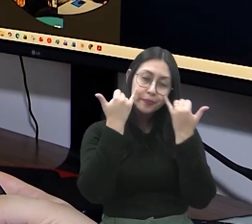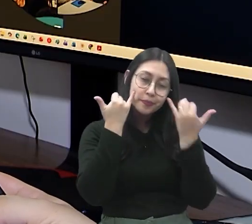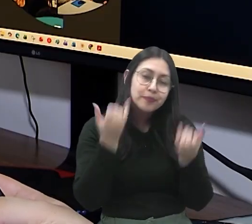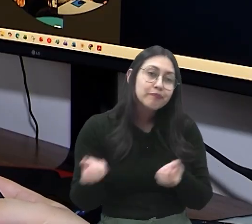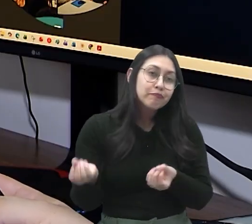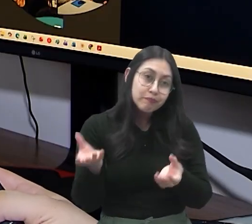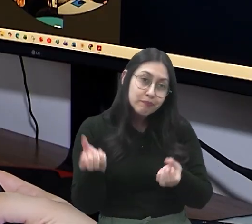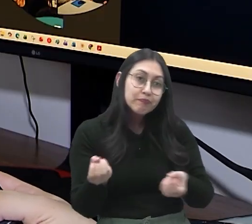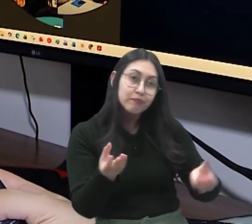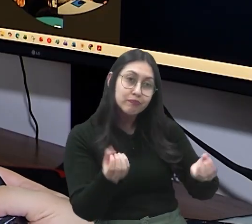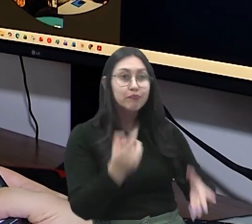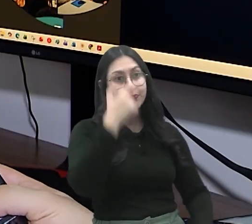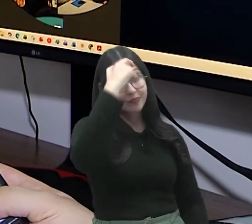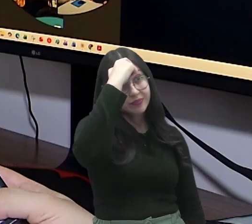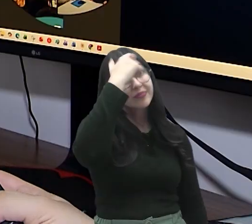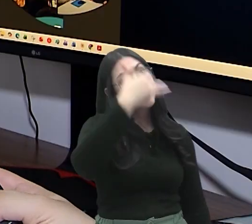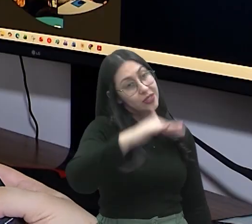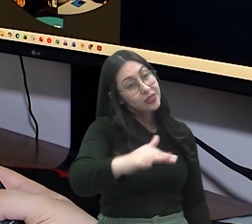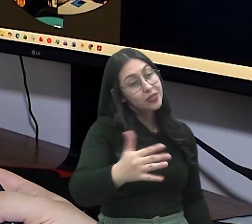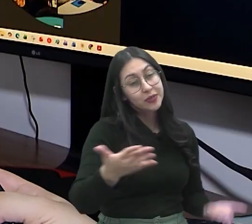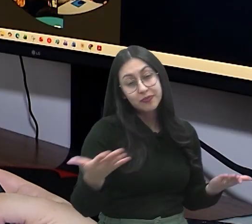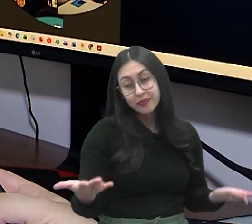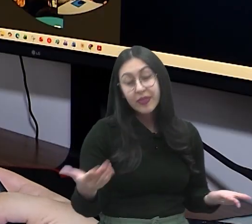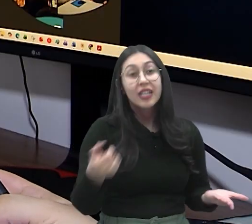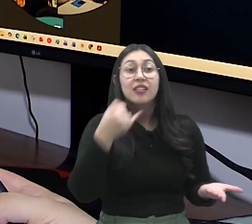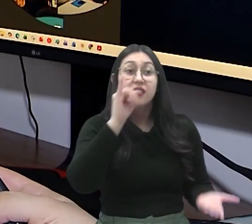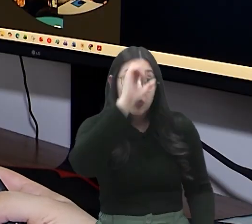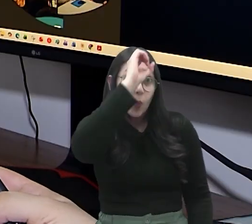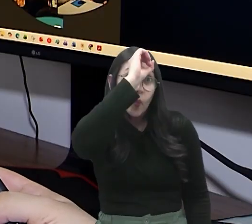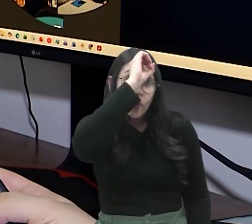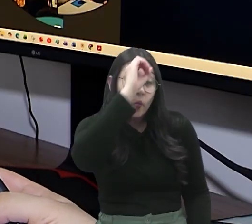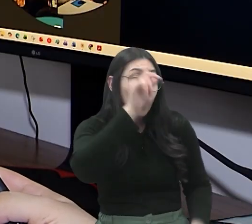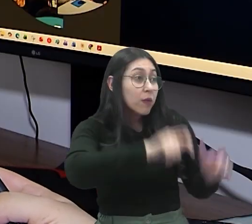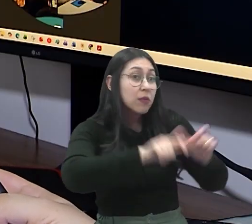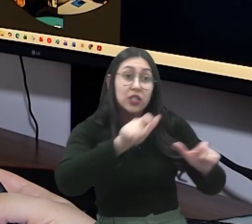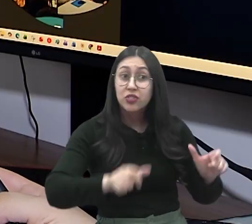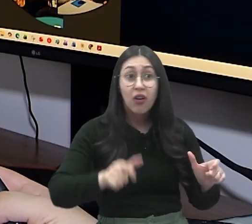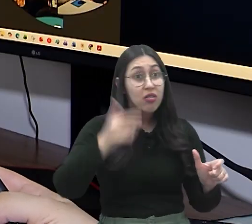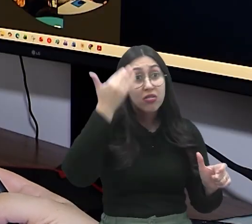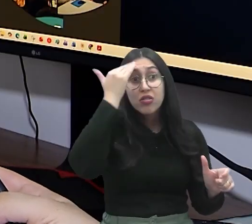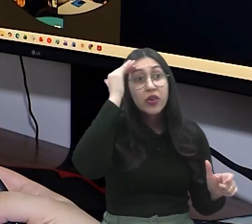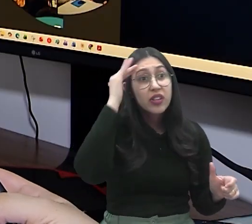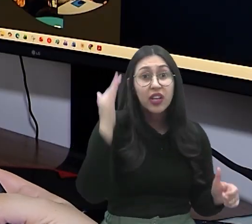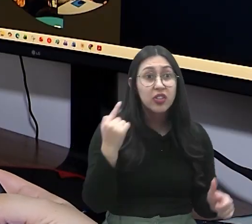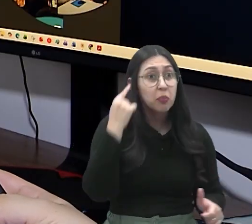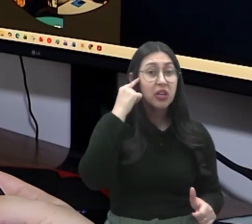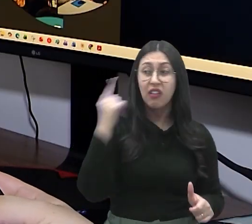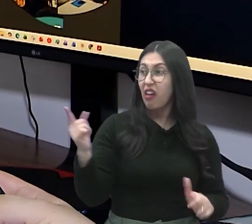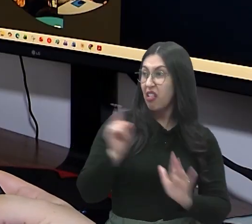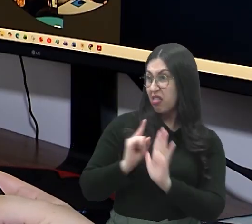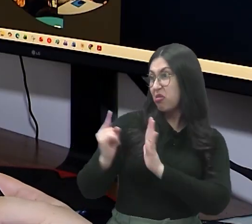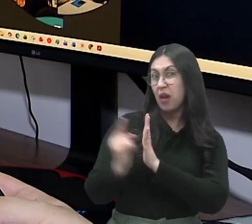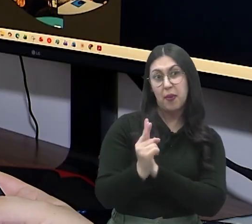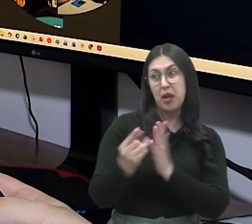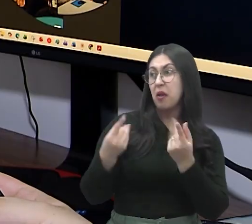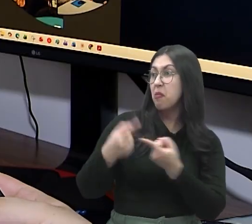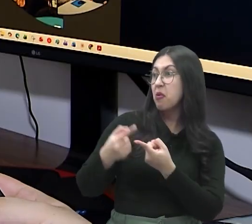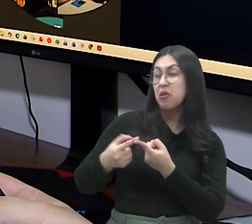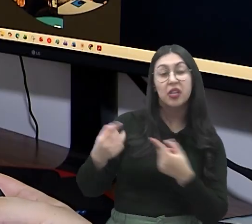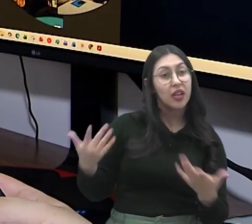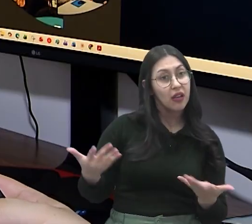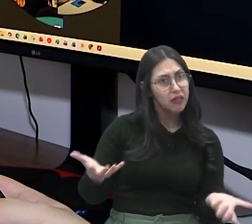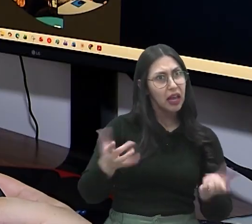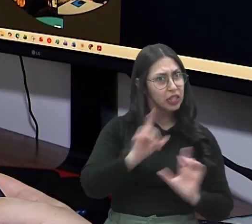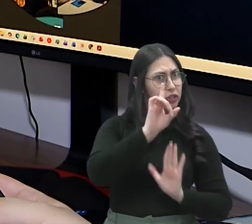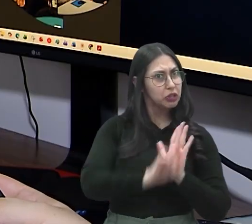ela acaba ficando à mercê do que ela tem conhecimento. E aí ela vai também querer os seus direitos. Ué, por que está fulano minha fila? Então,